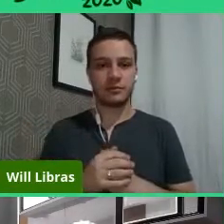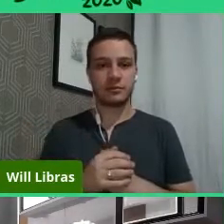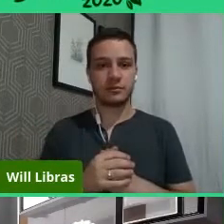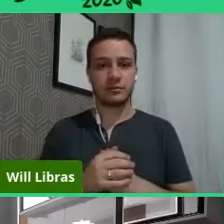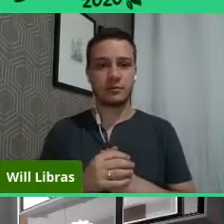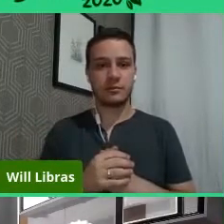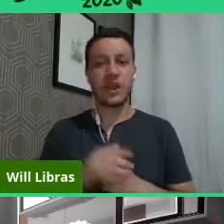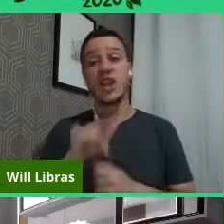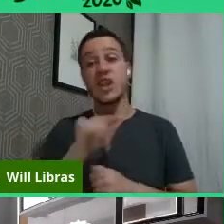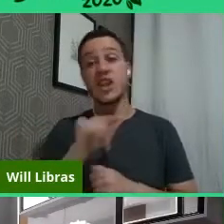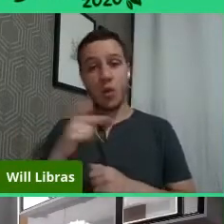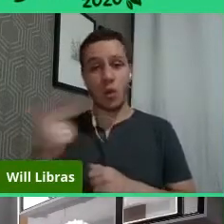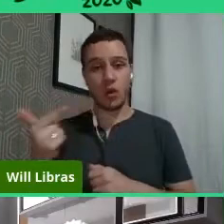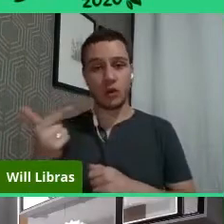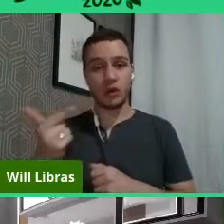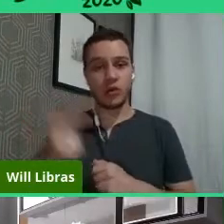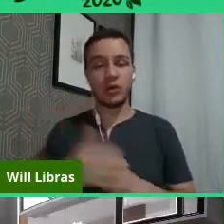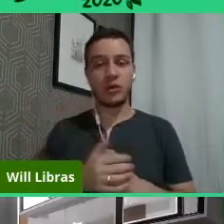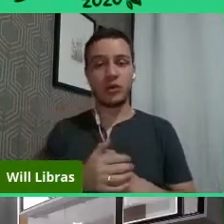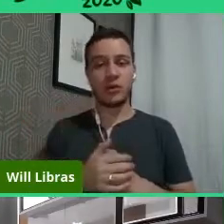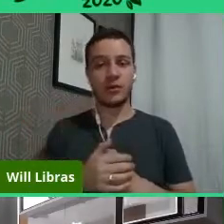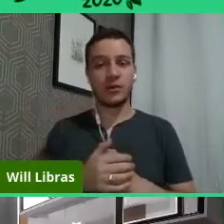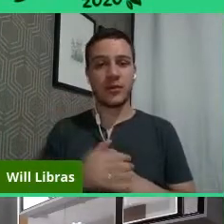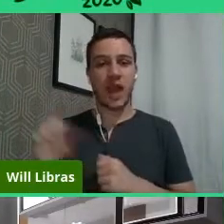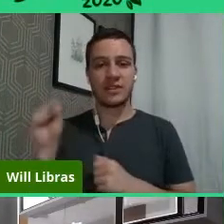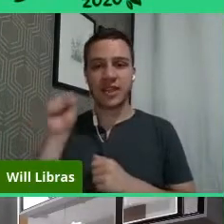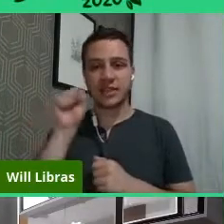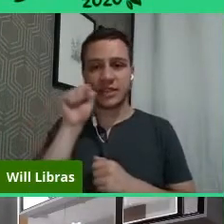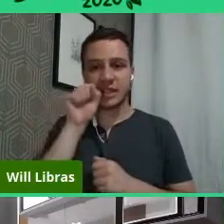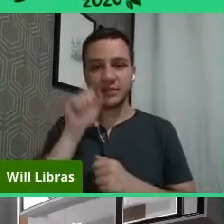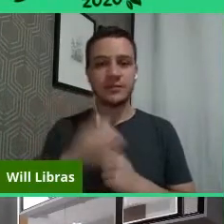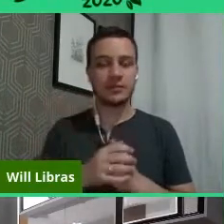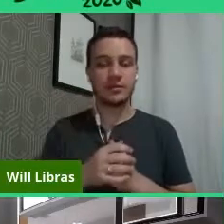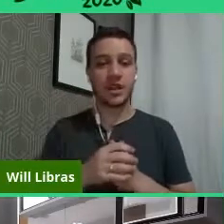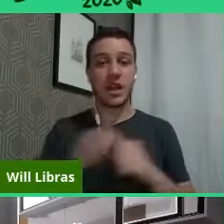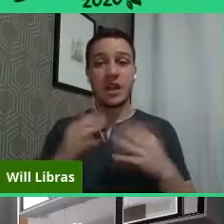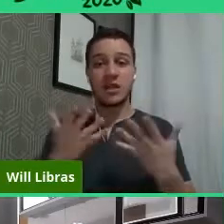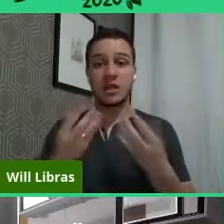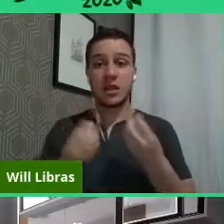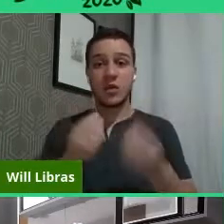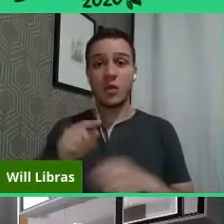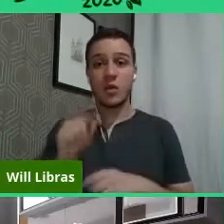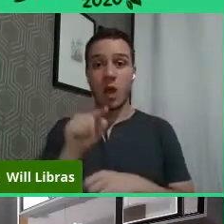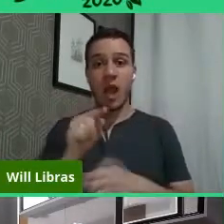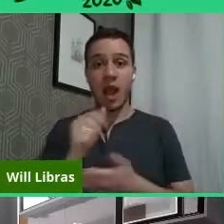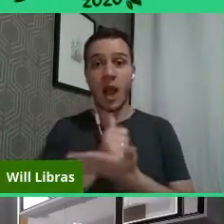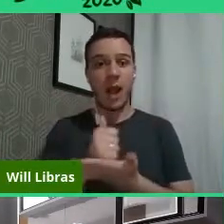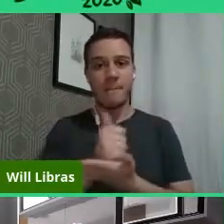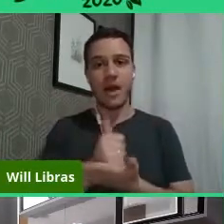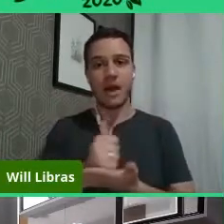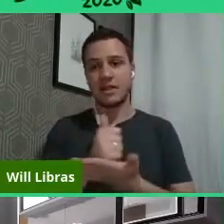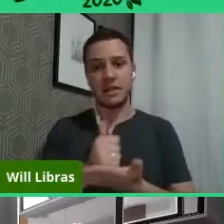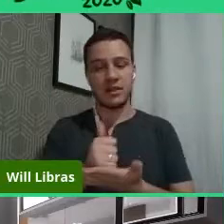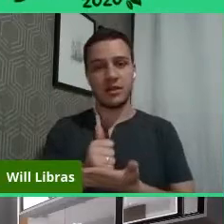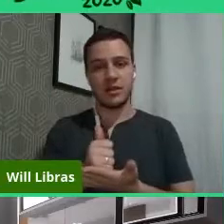e a cenoura no outro. Então, como o creme base ele é bem